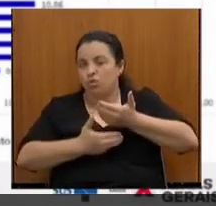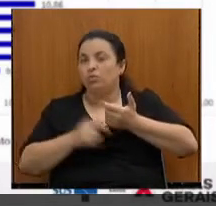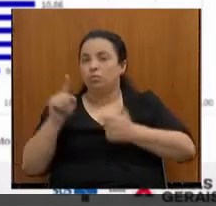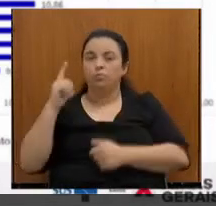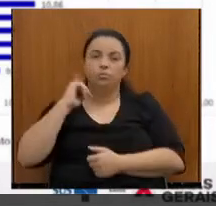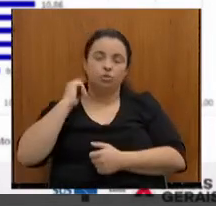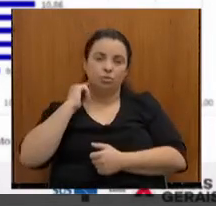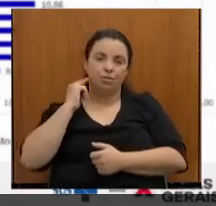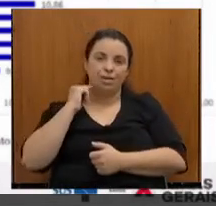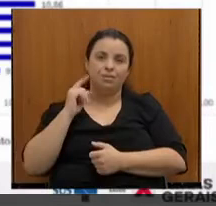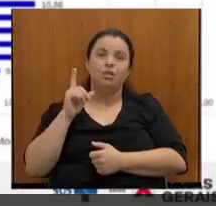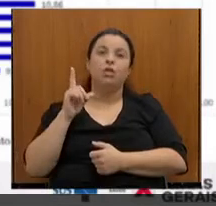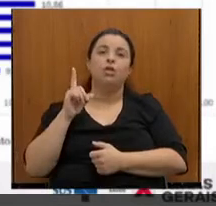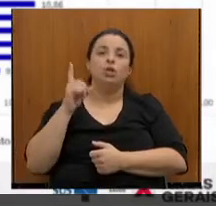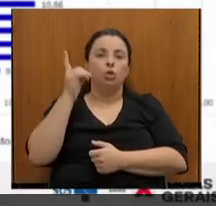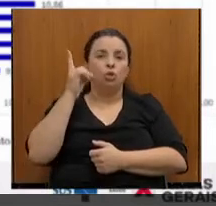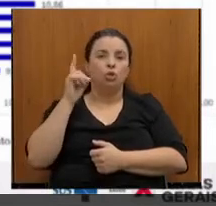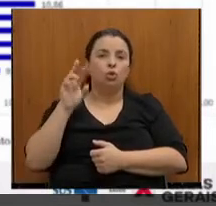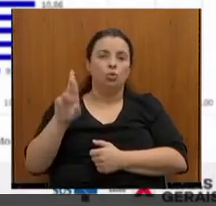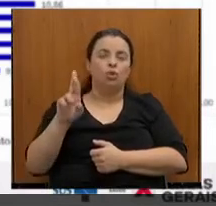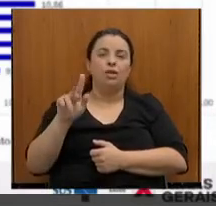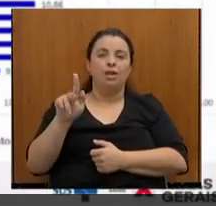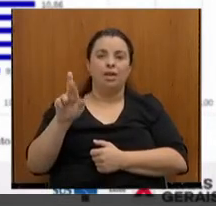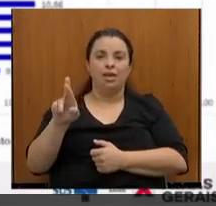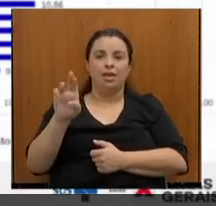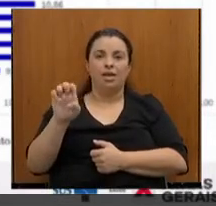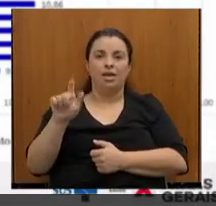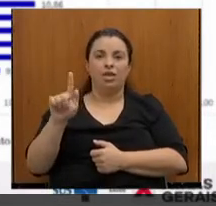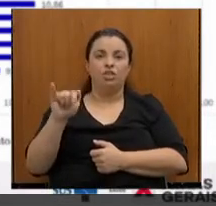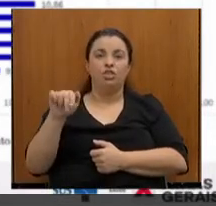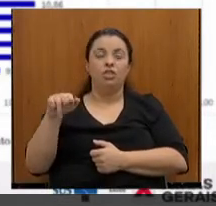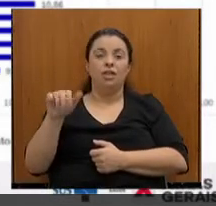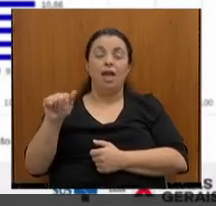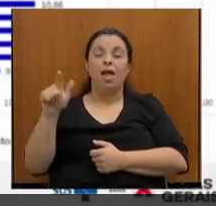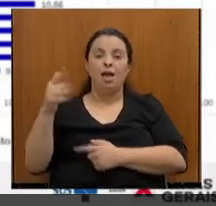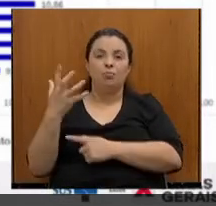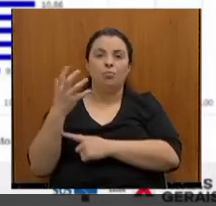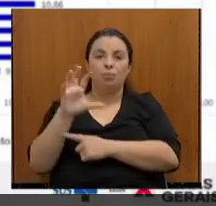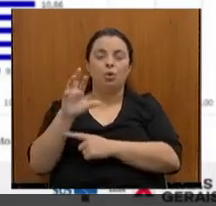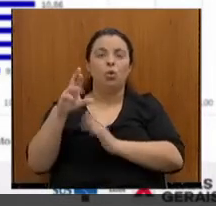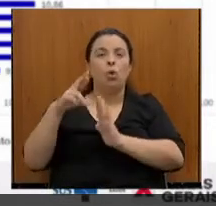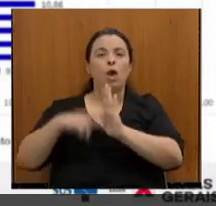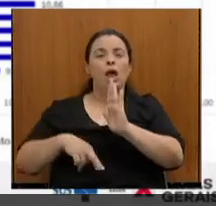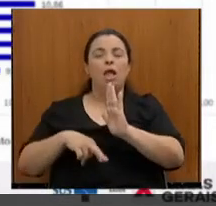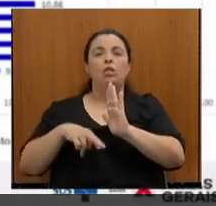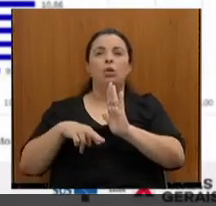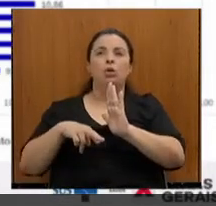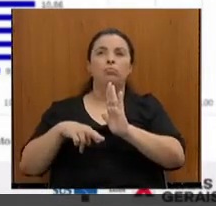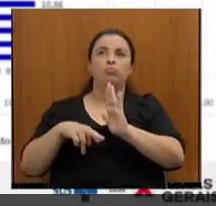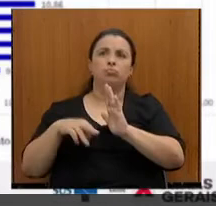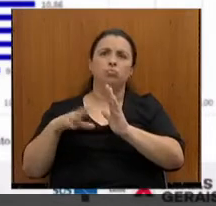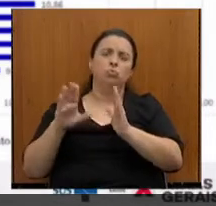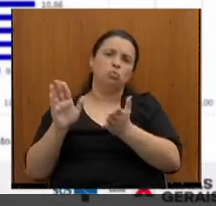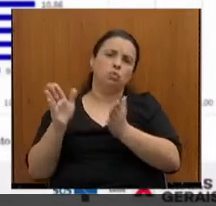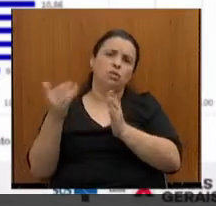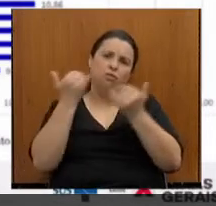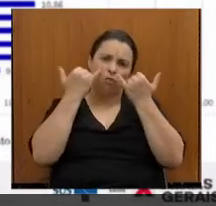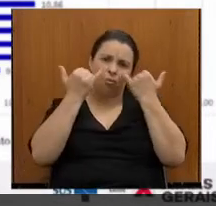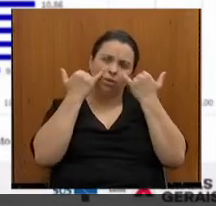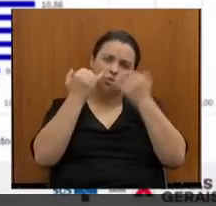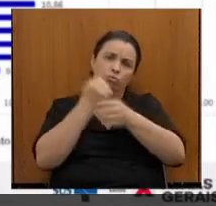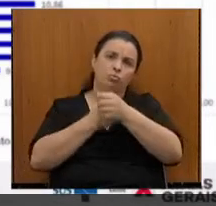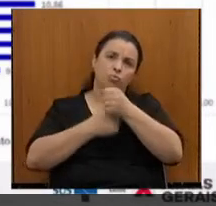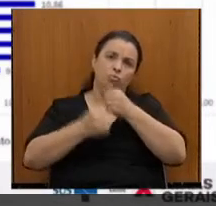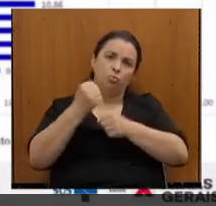que publicou o relatório referente aos dados de 2019. E são esses aí os dados